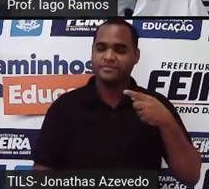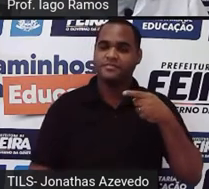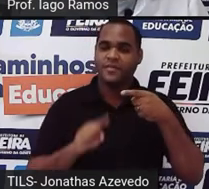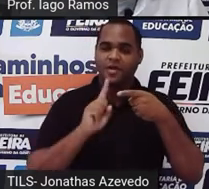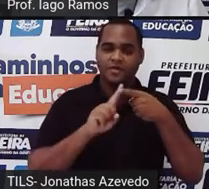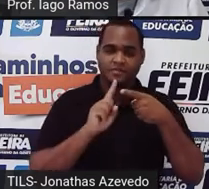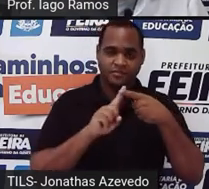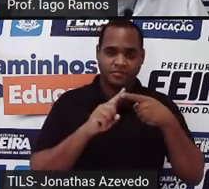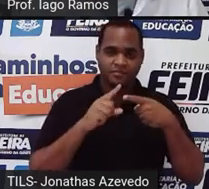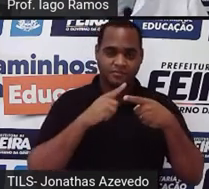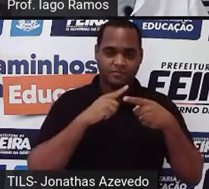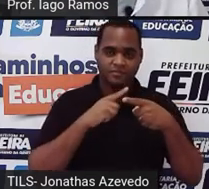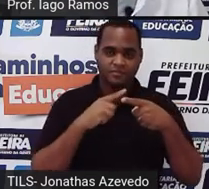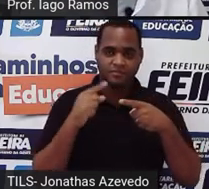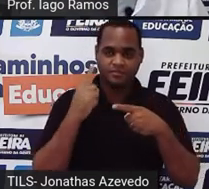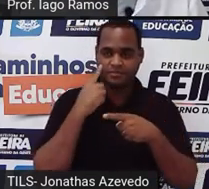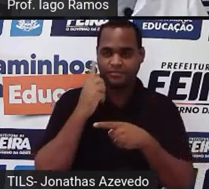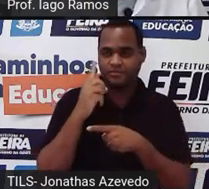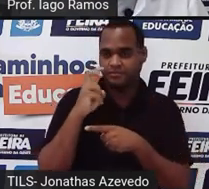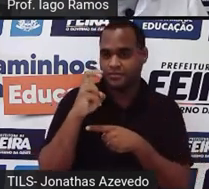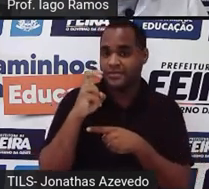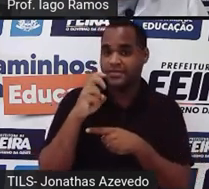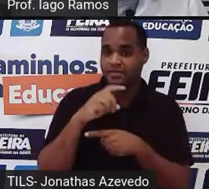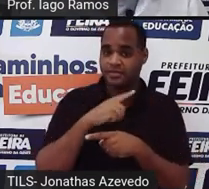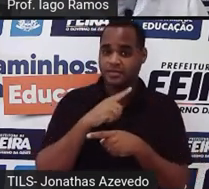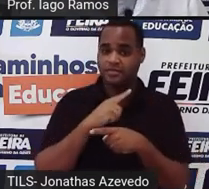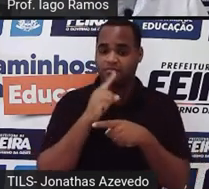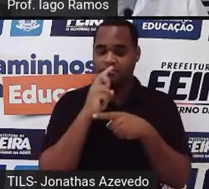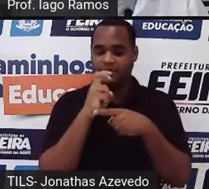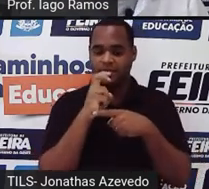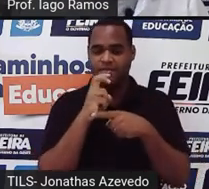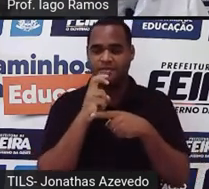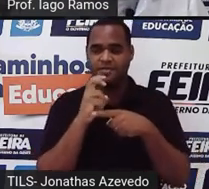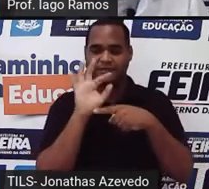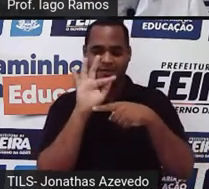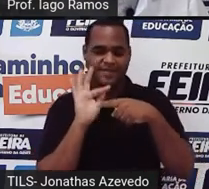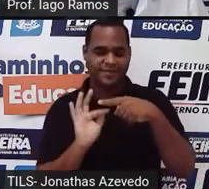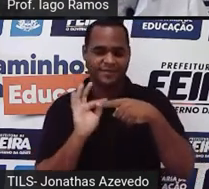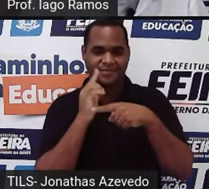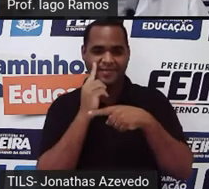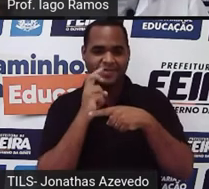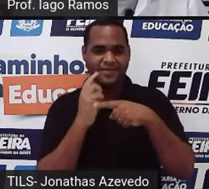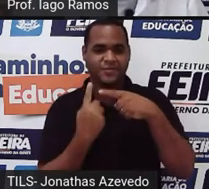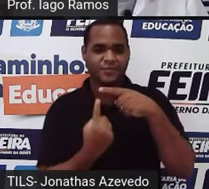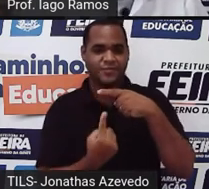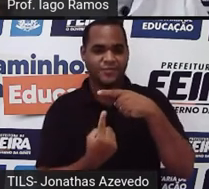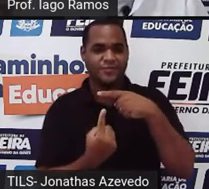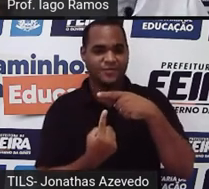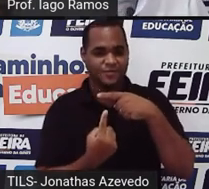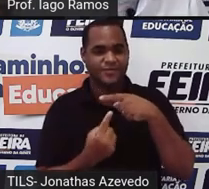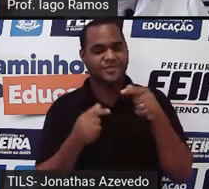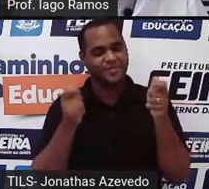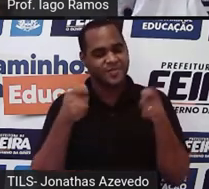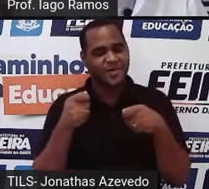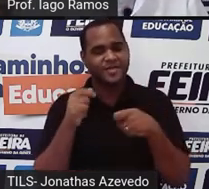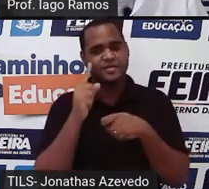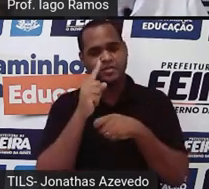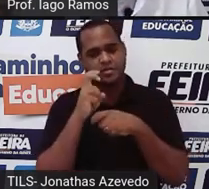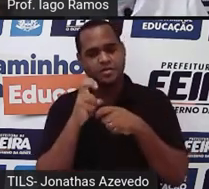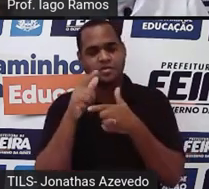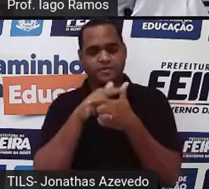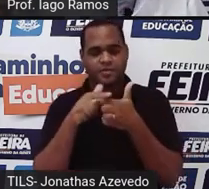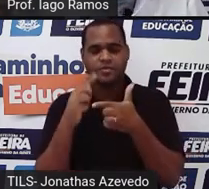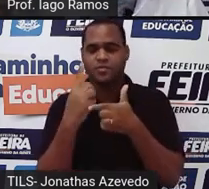Primeiro, 15. A gente pode escrever como a fração 15 por 1. Porque se a gente fizer 15 dividido por 1, volta a ser